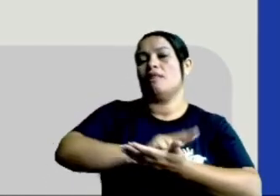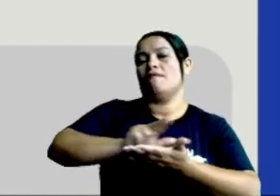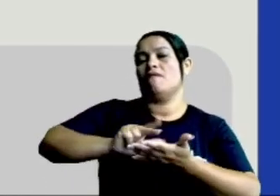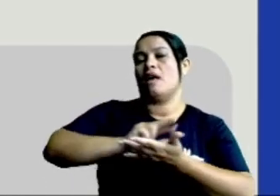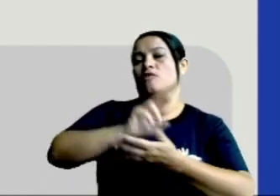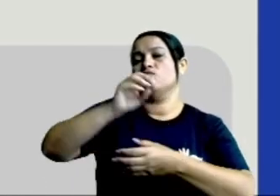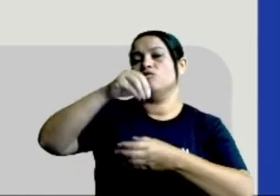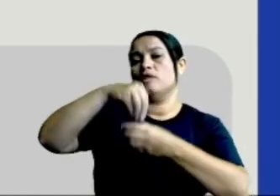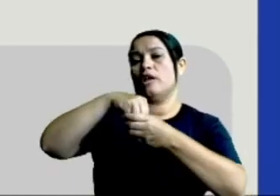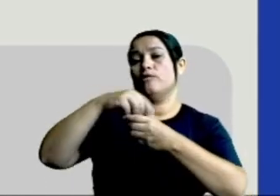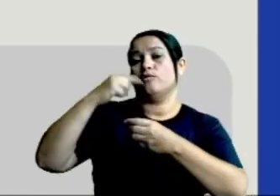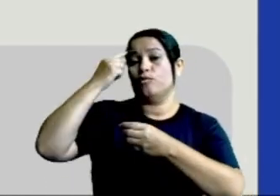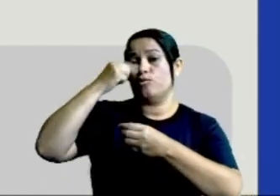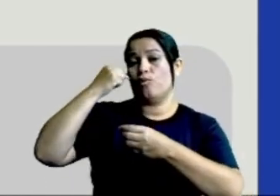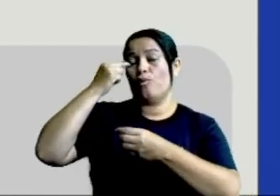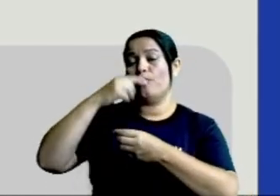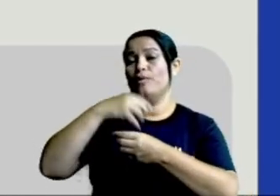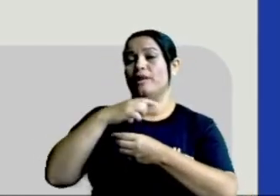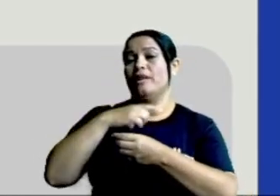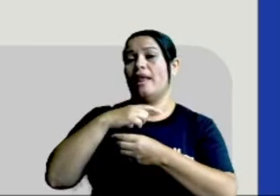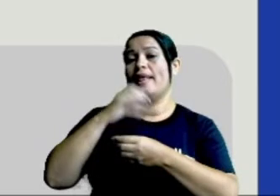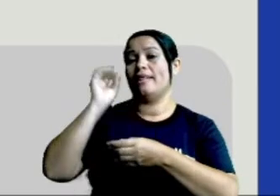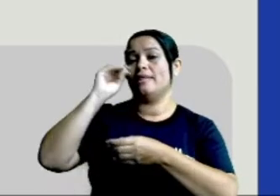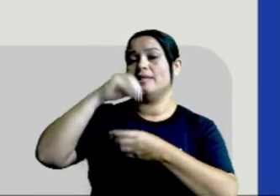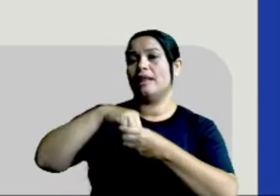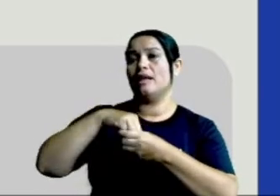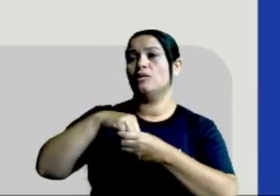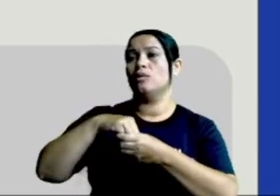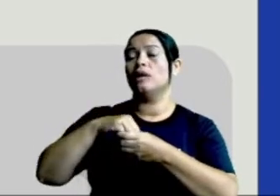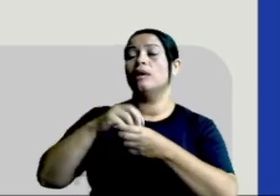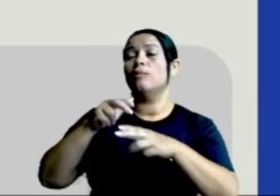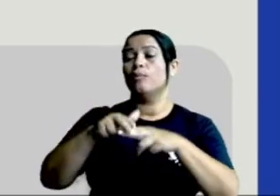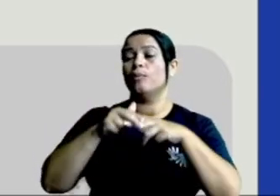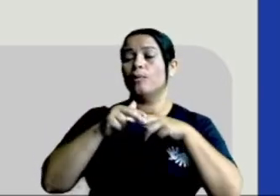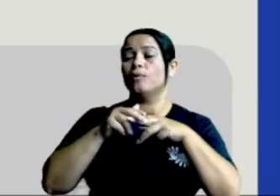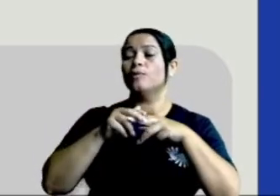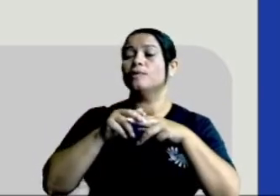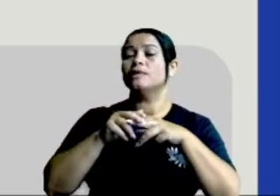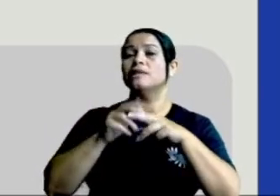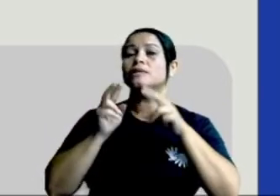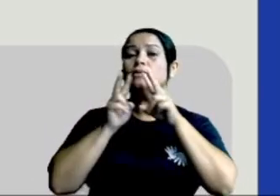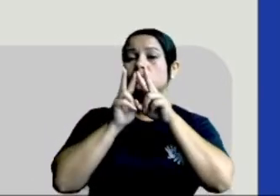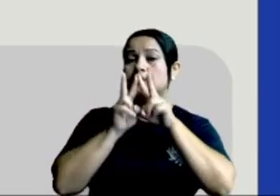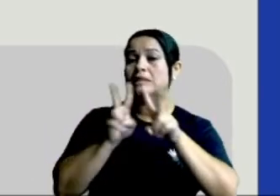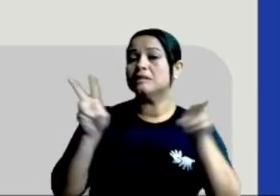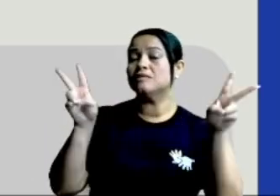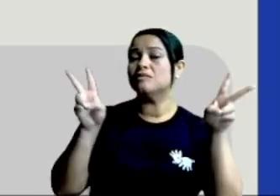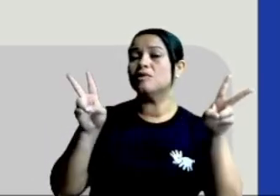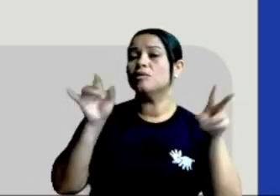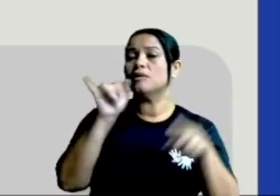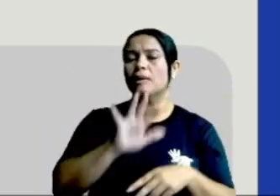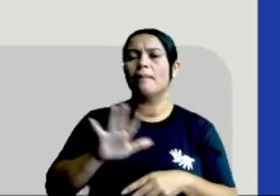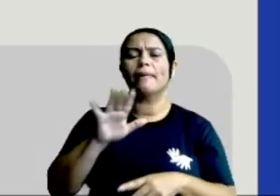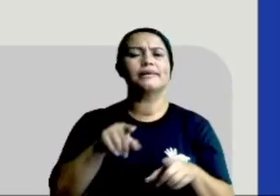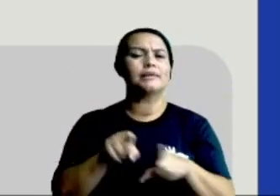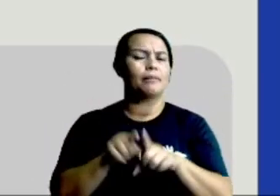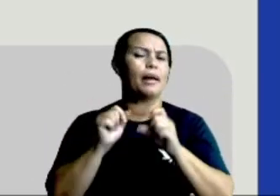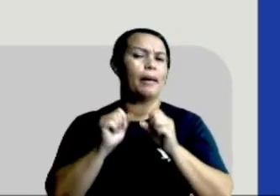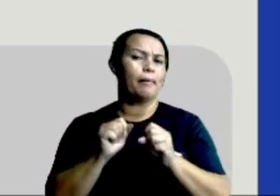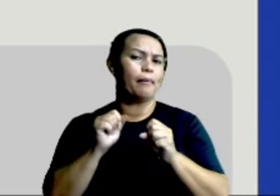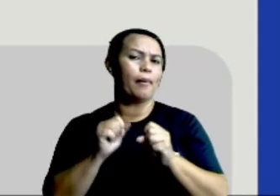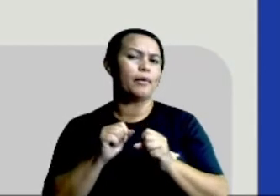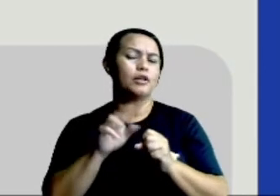do olho, que acabam formando esse desvio na imagem. Isso pode ser corrigido também com as